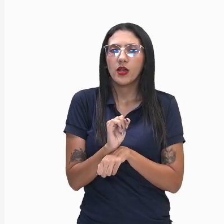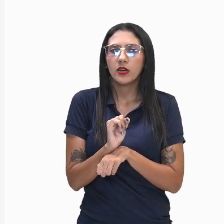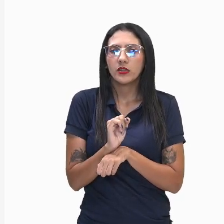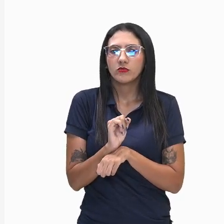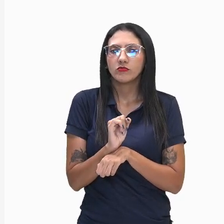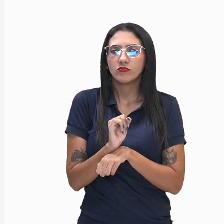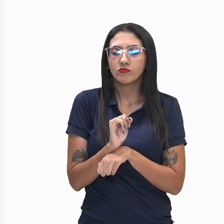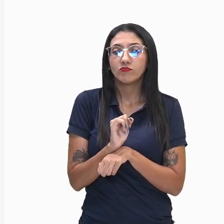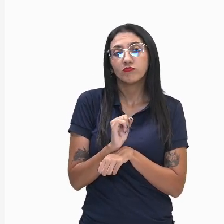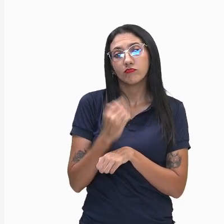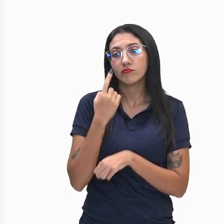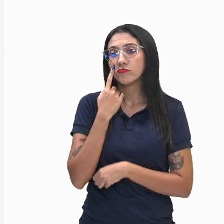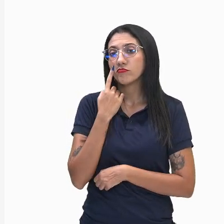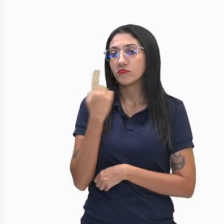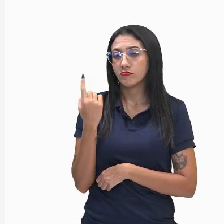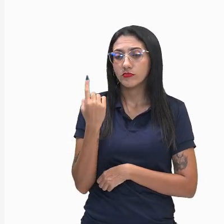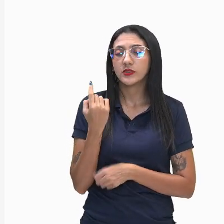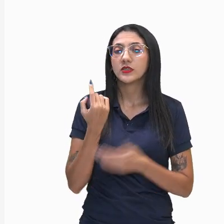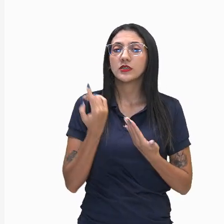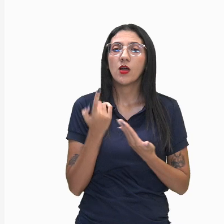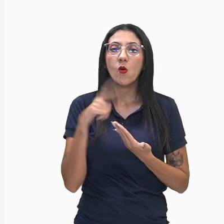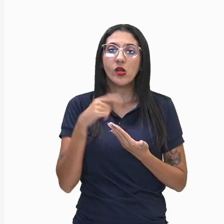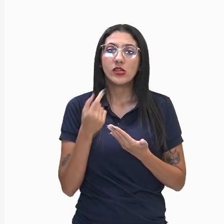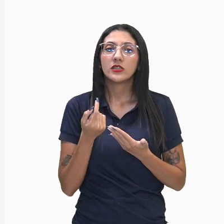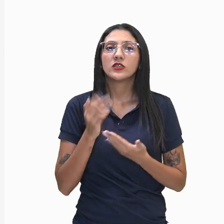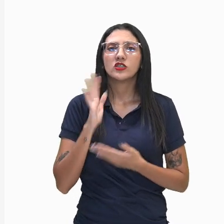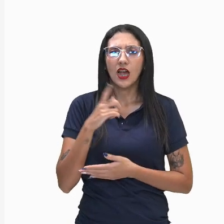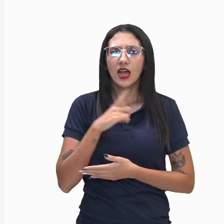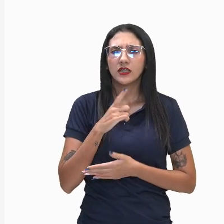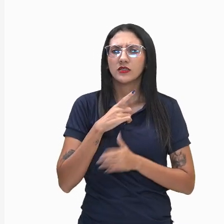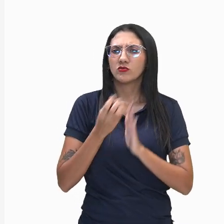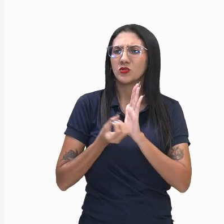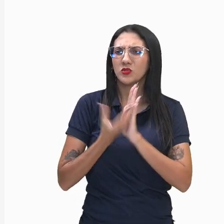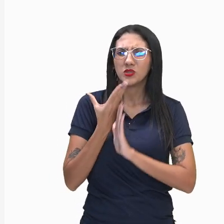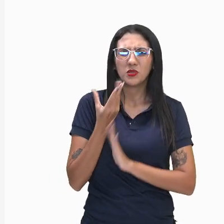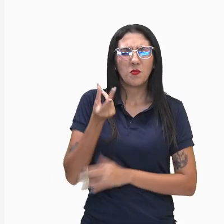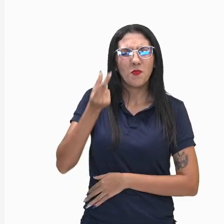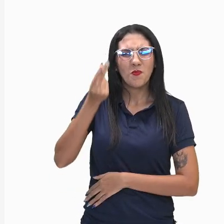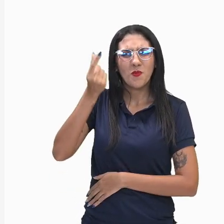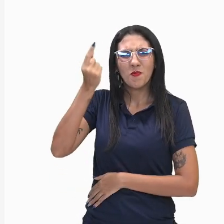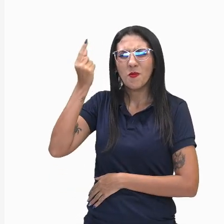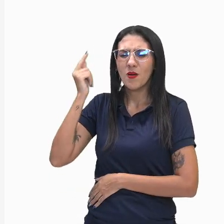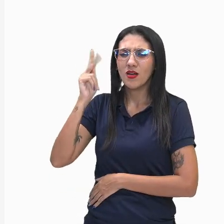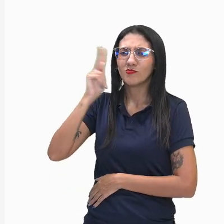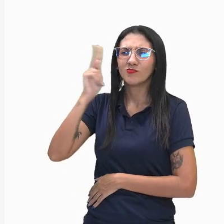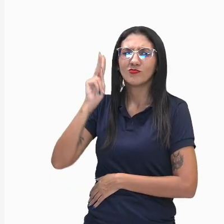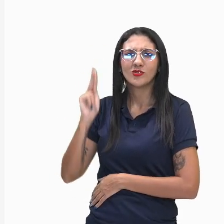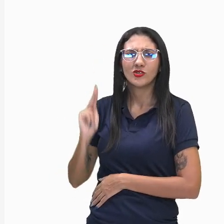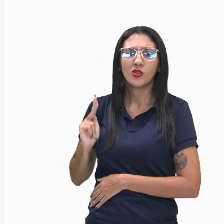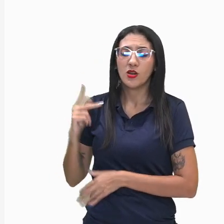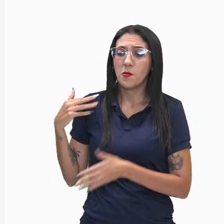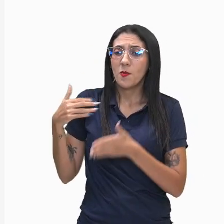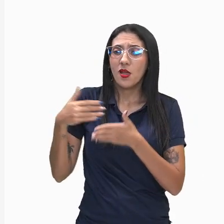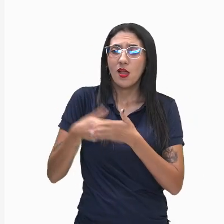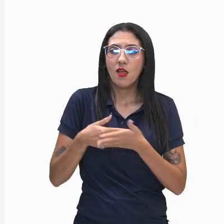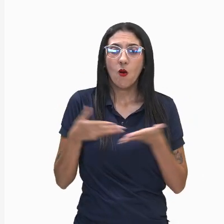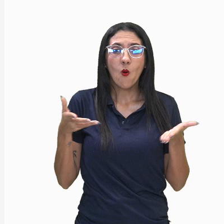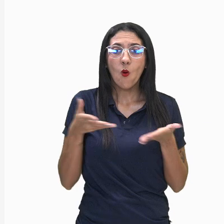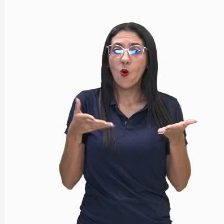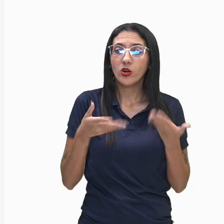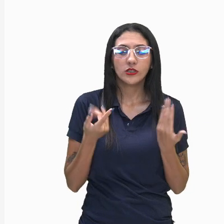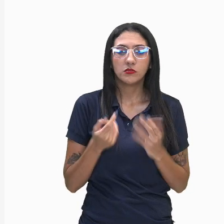como diz aí o nome, são aqueles que surgiram em tempos históricos e não apresentam grande ou